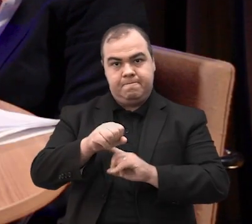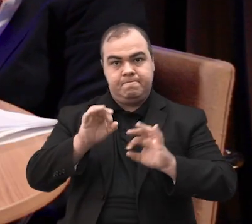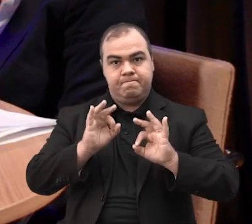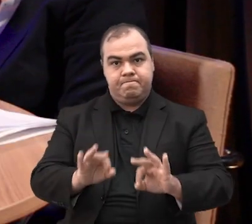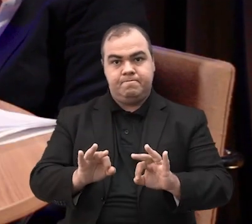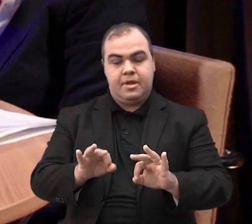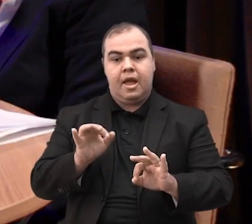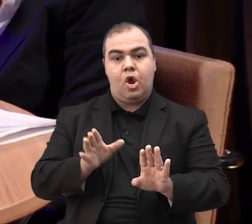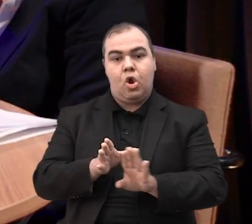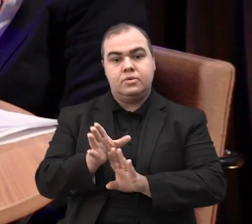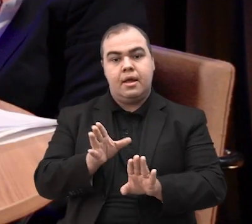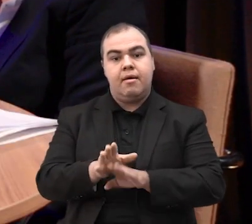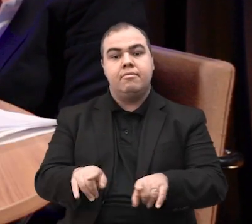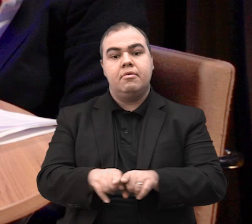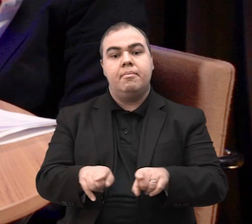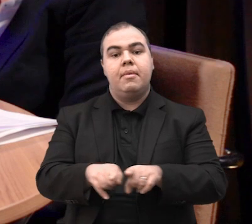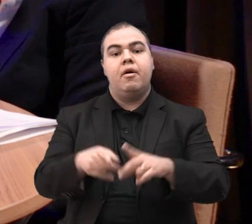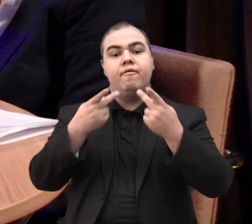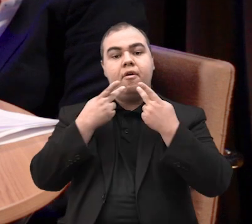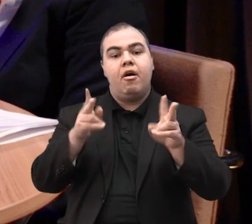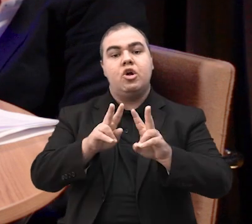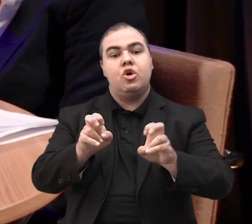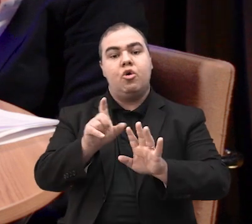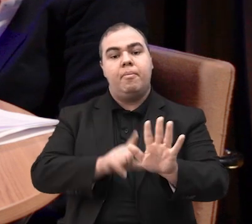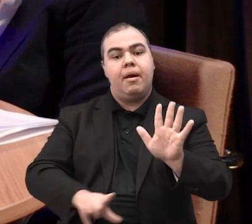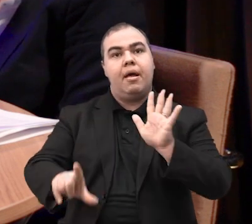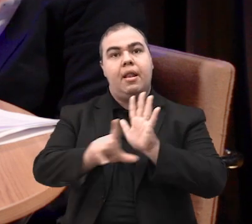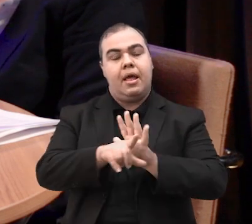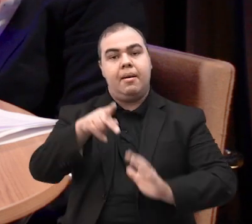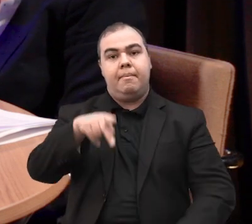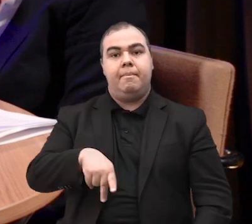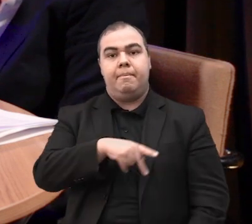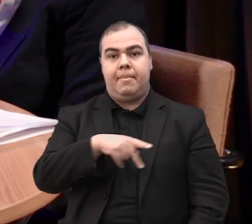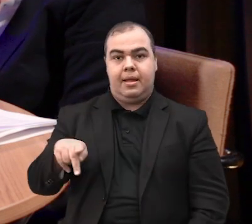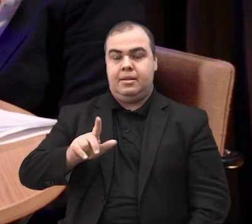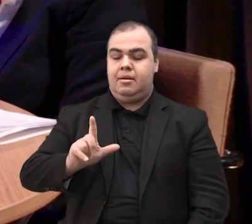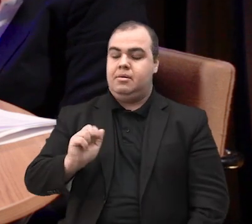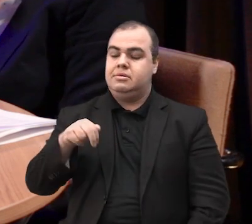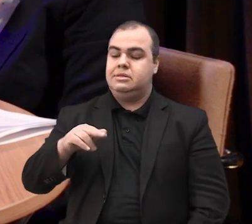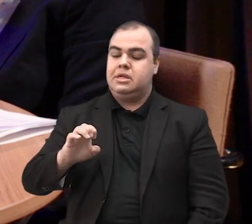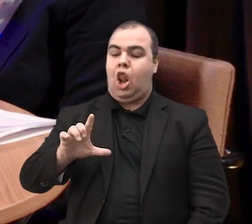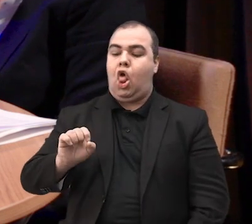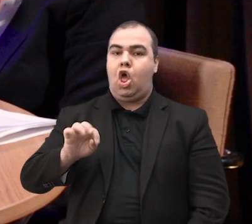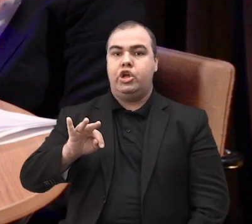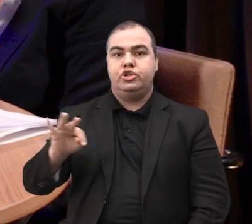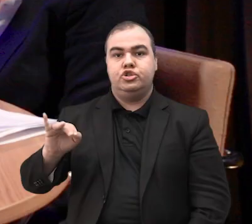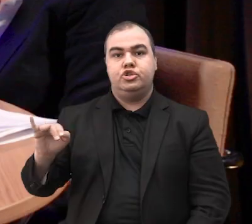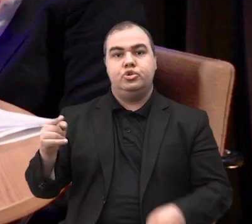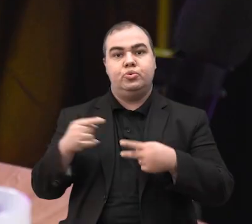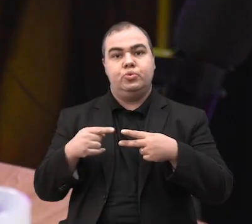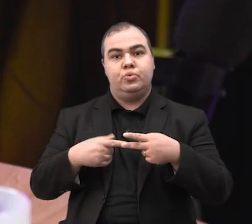Rua antes que é o conselho e falasse também um pouco sobre a Lei Padre Júlio Lancellotti e a regulamentação né que são duas